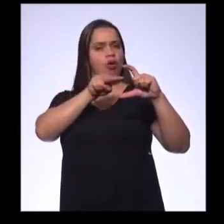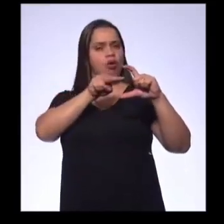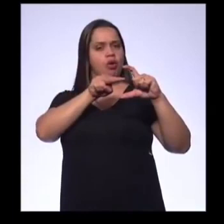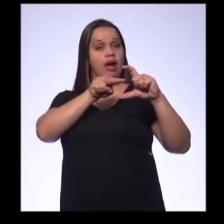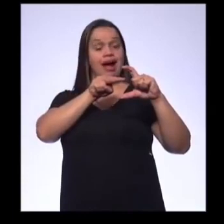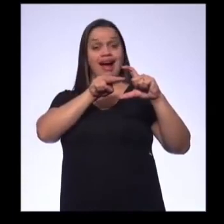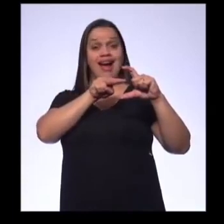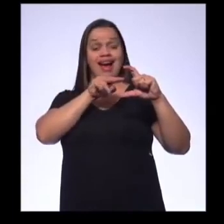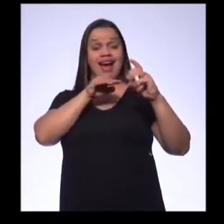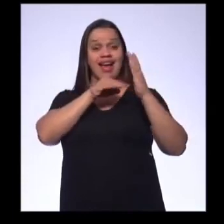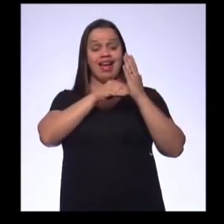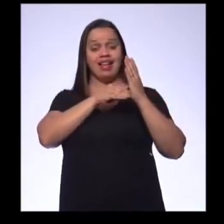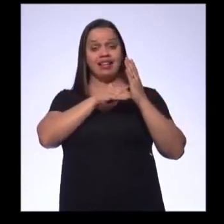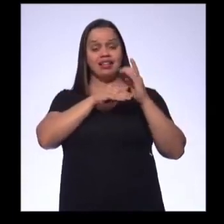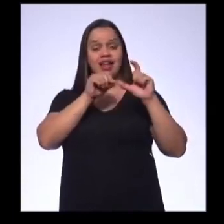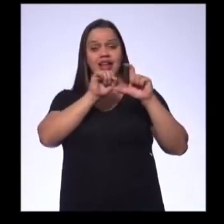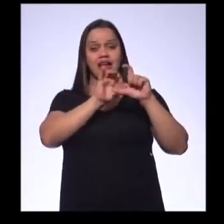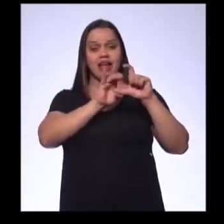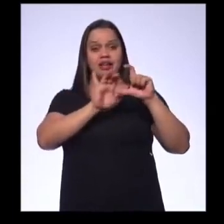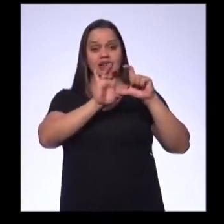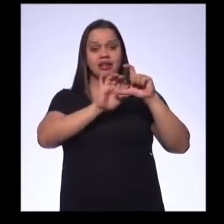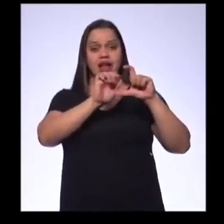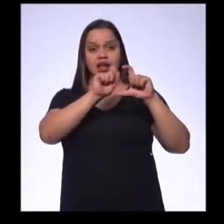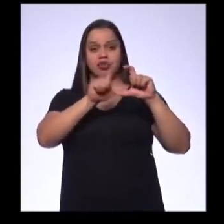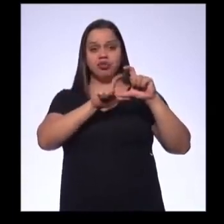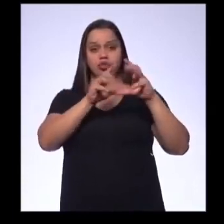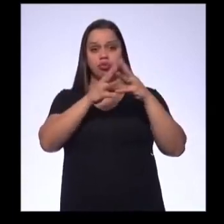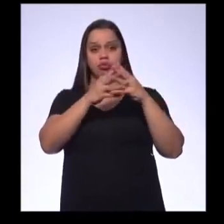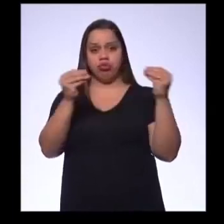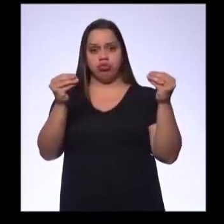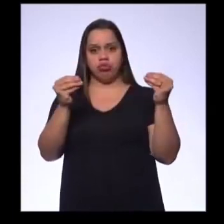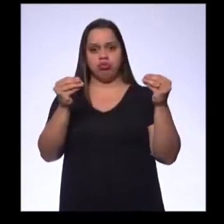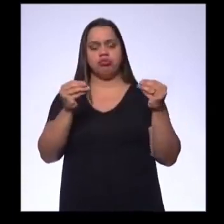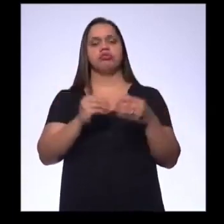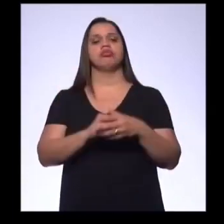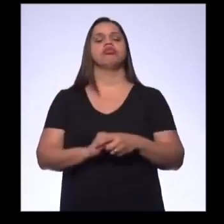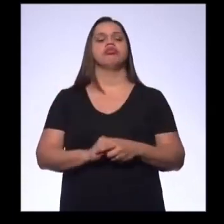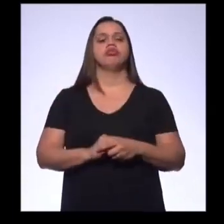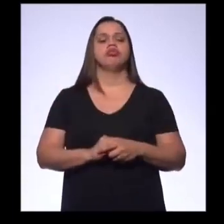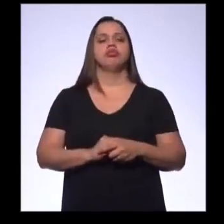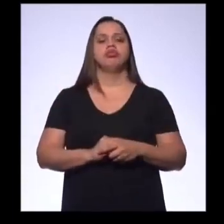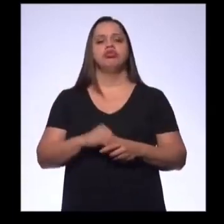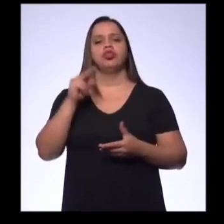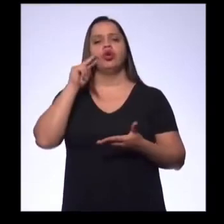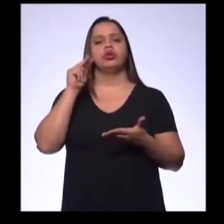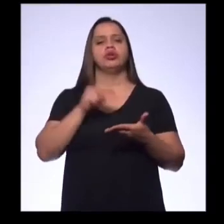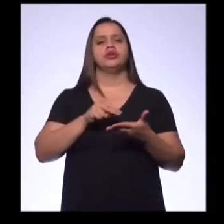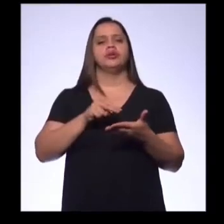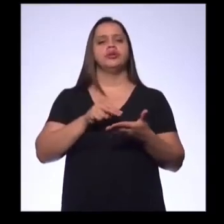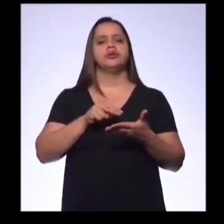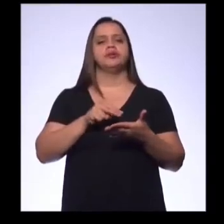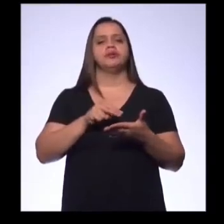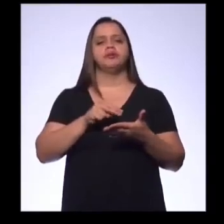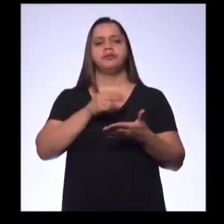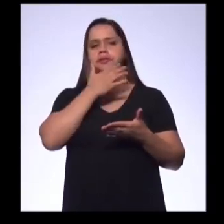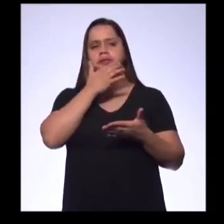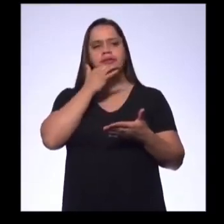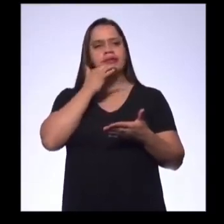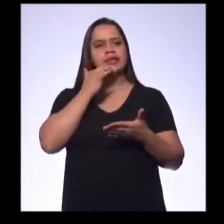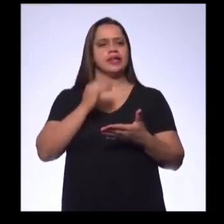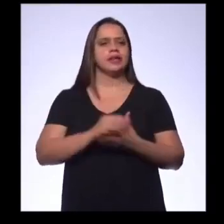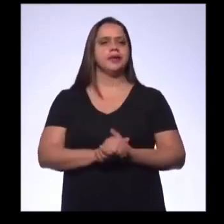essa mancha azul desaparecer. É isso que você tem que fazer. Então olha aí um tempinho, vai olhando...